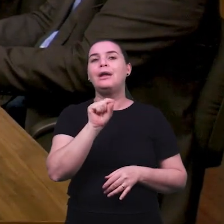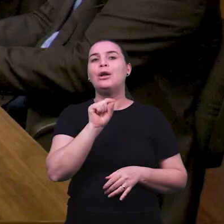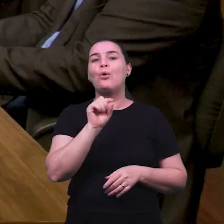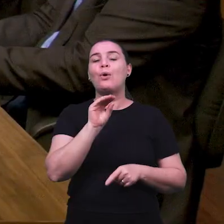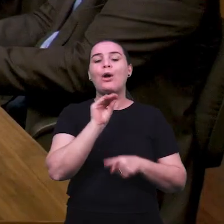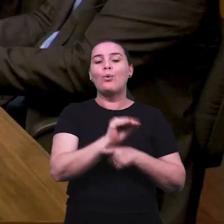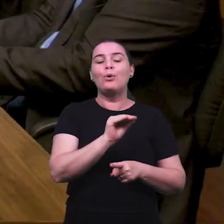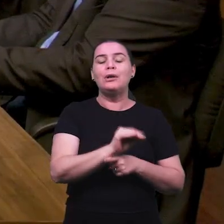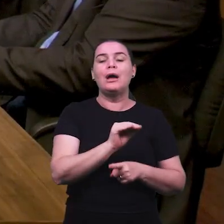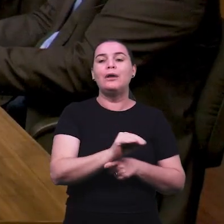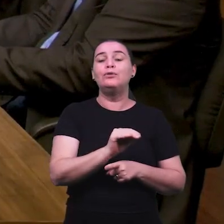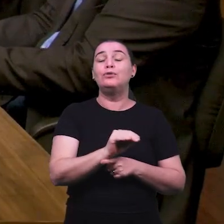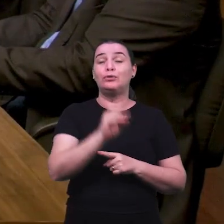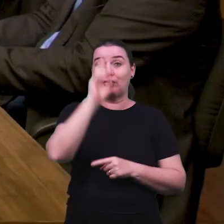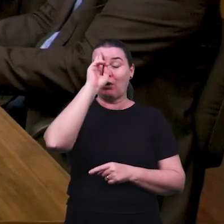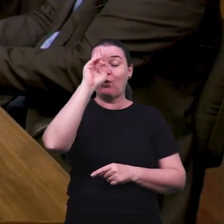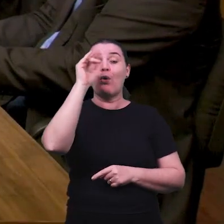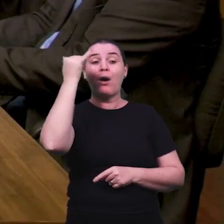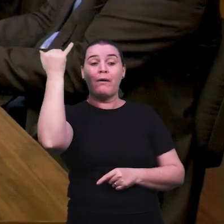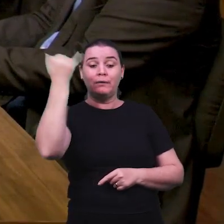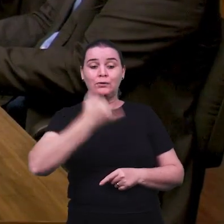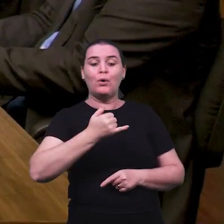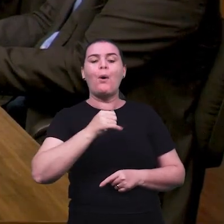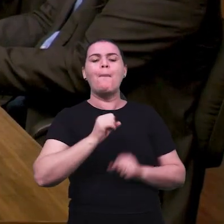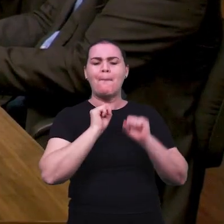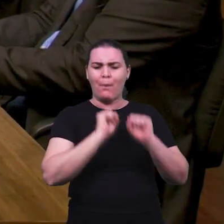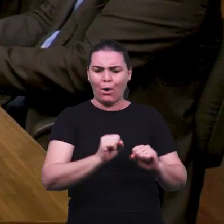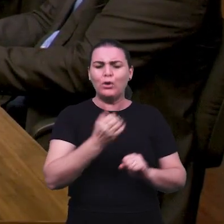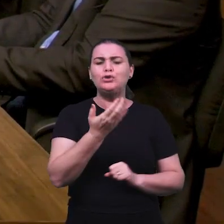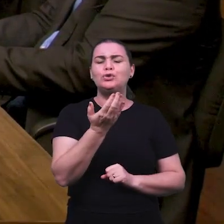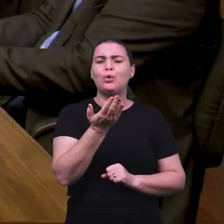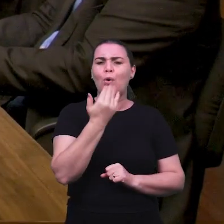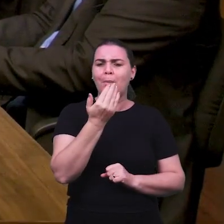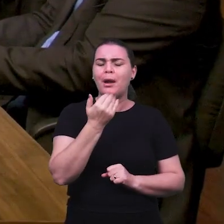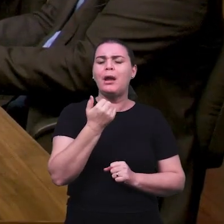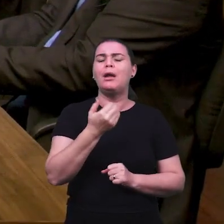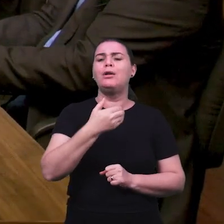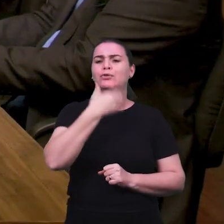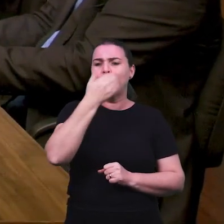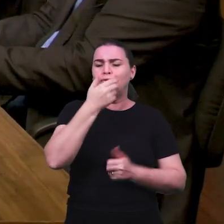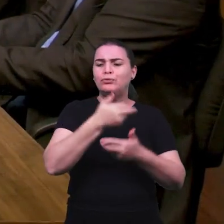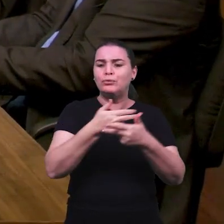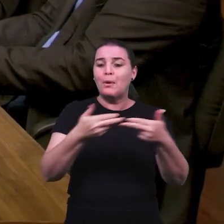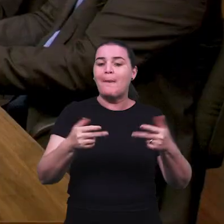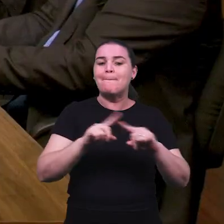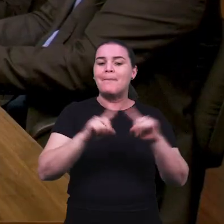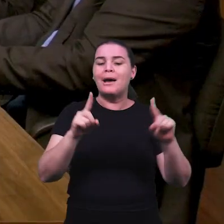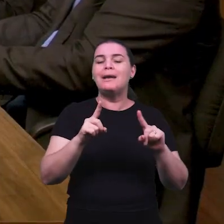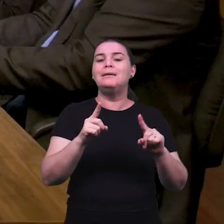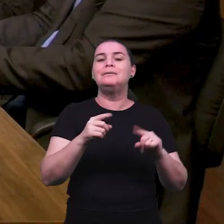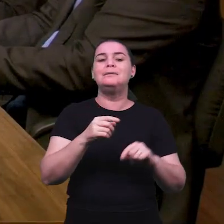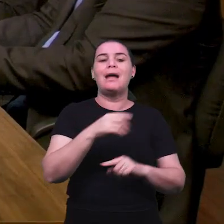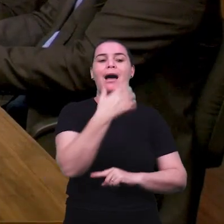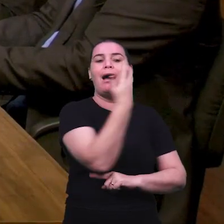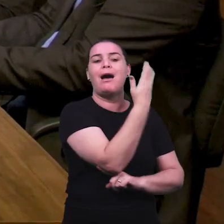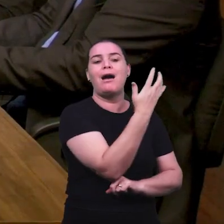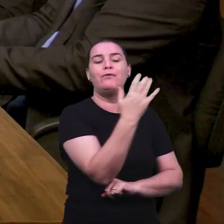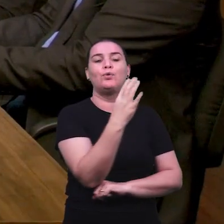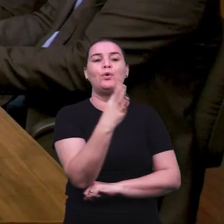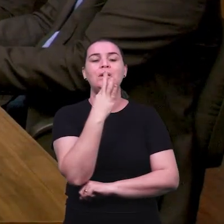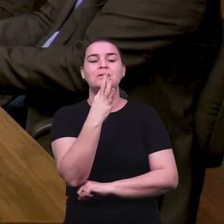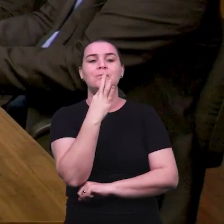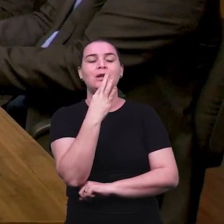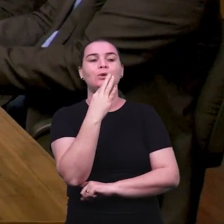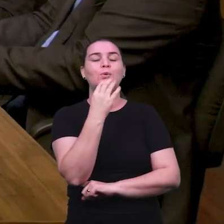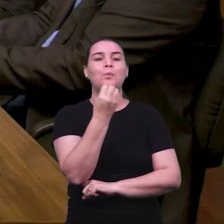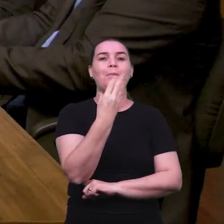olha, você pode comer de todos os frutos, mas da árvore do conhecimento do mal, você não come, porque senão você vai morrer. Então, enquanto ele estava debaixo da palavra